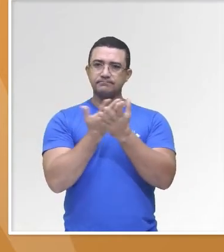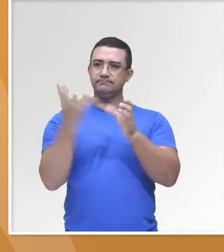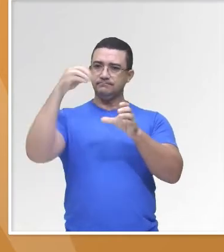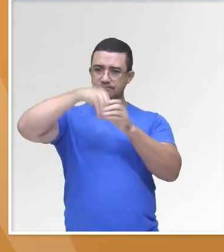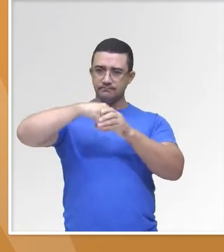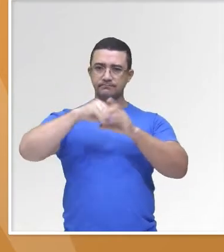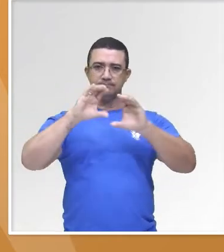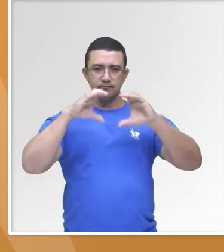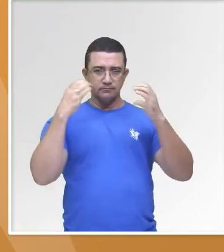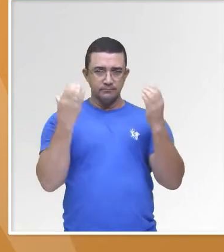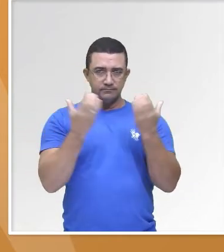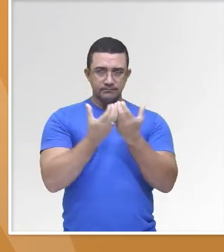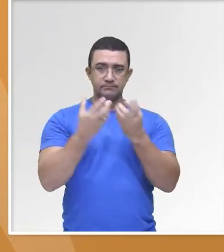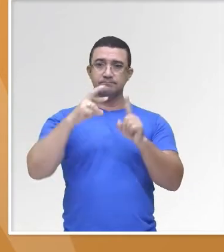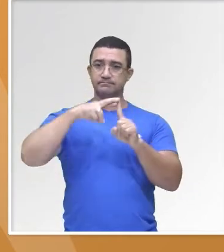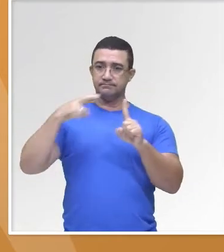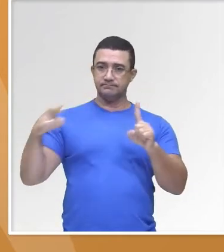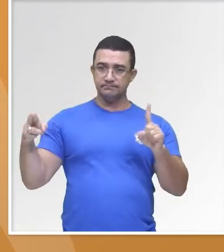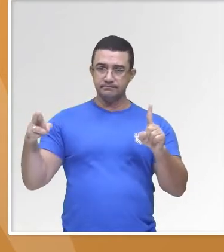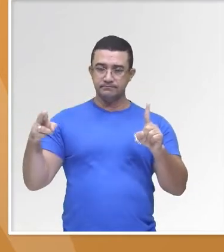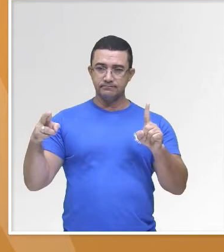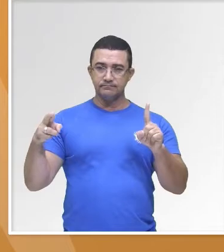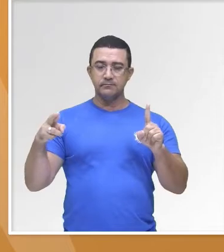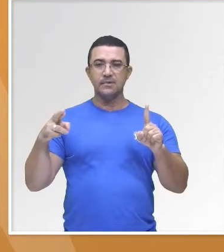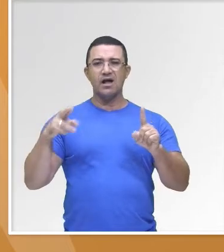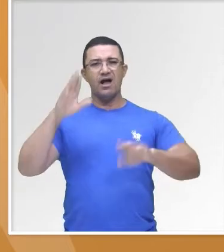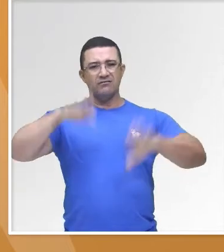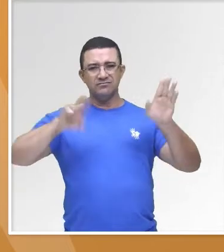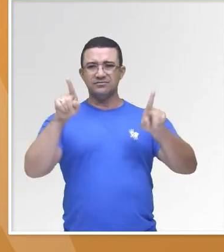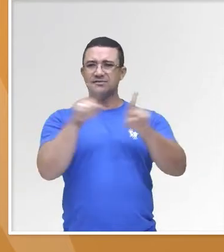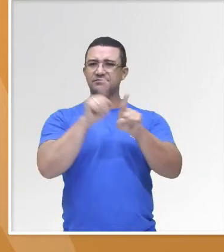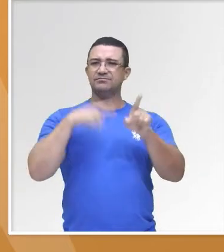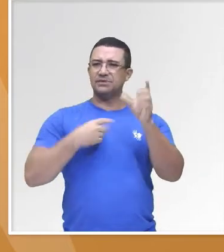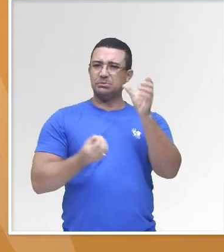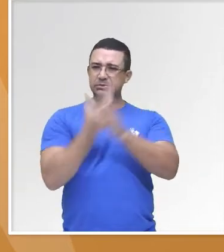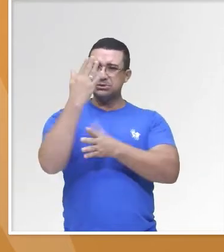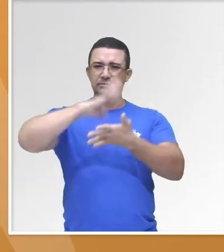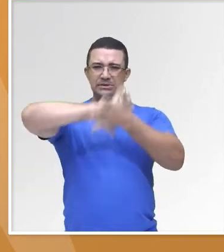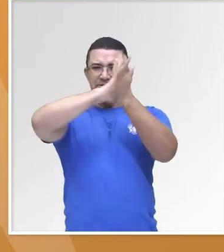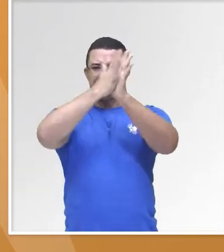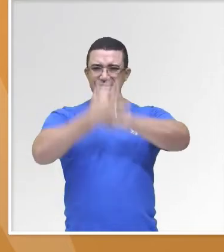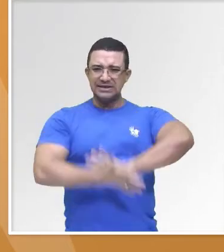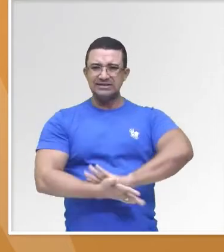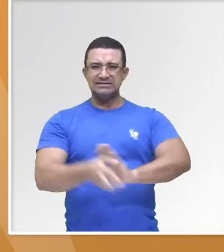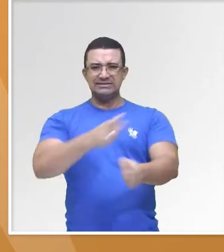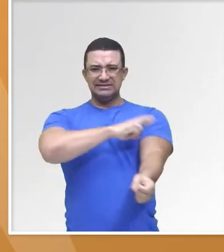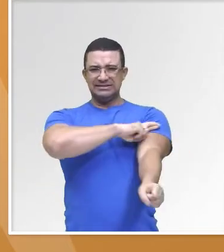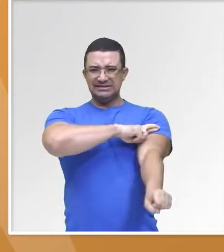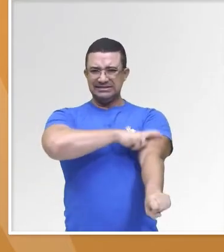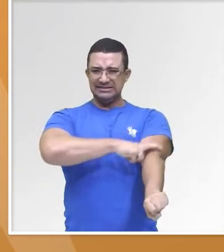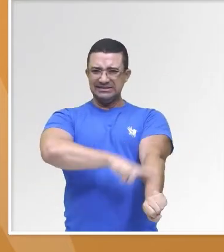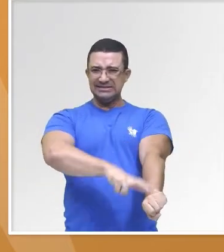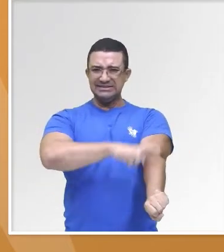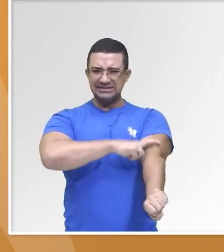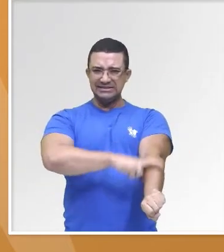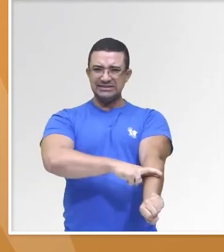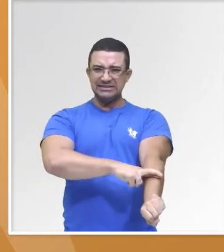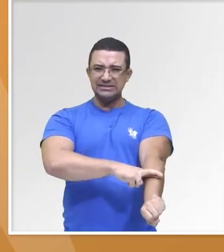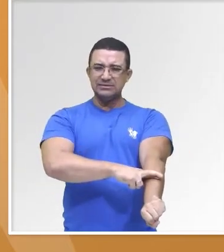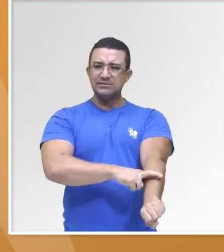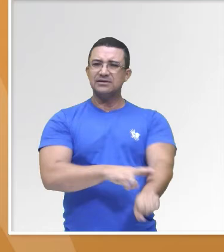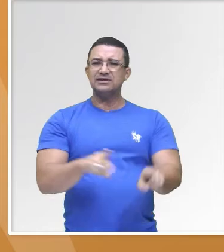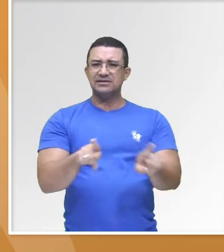comunidades religiosas que participamos, aí vem o preconceito, aí vem o racismo, aí vem outras gamas de